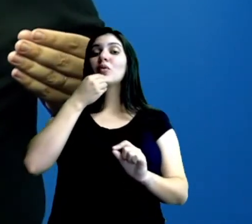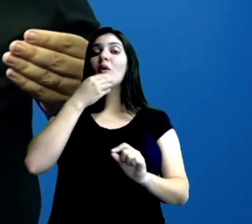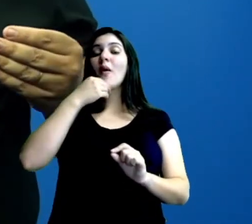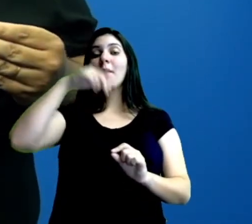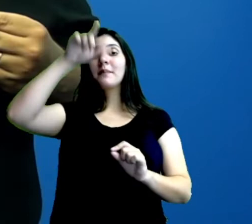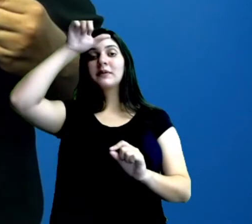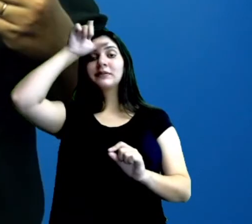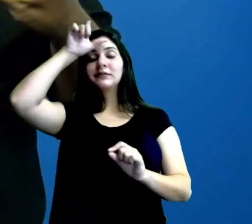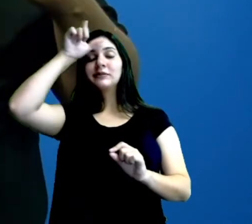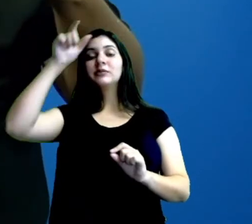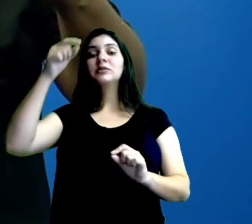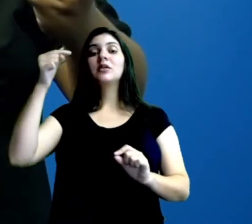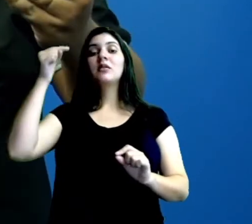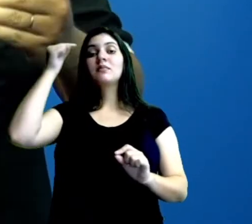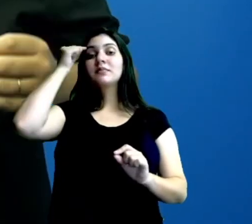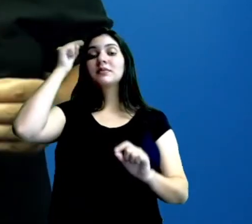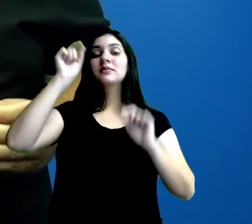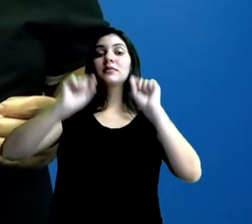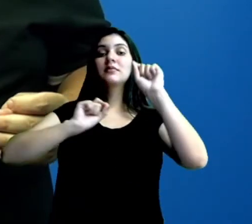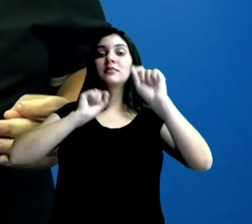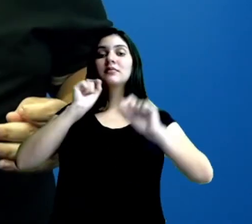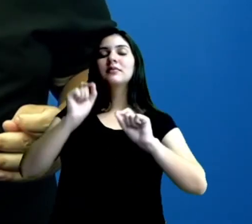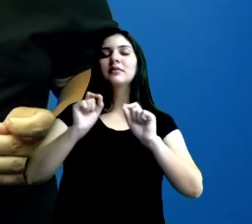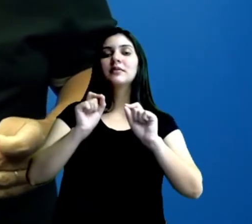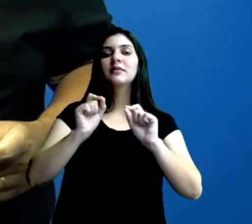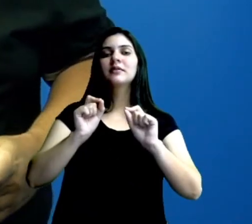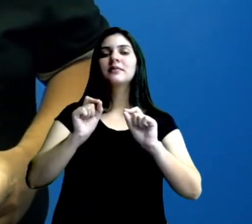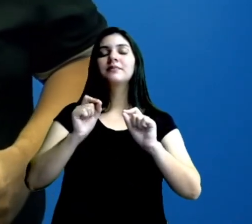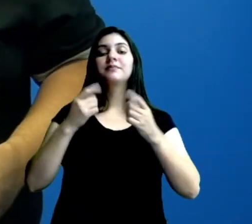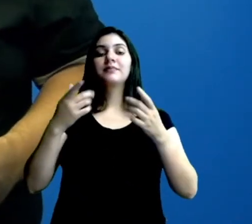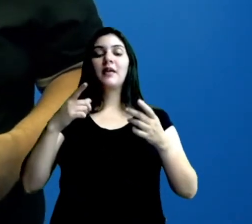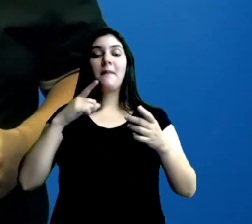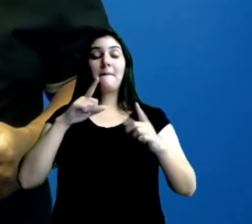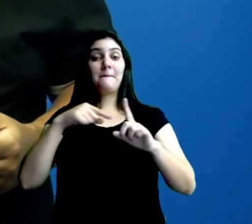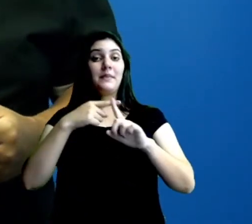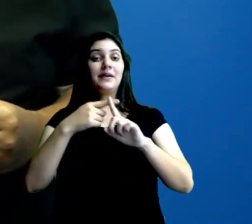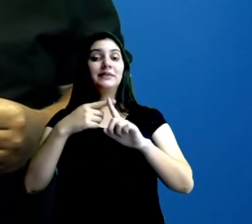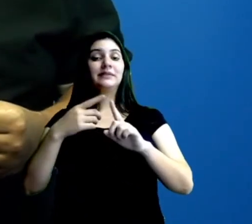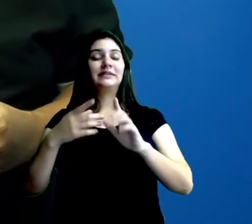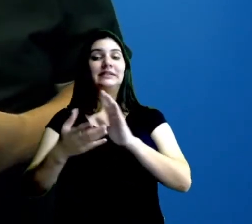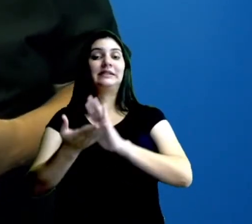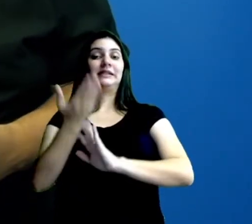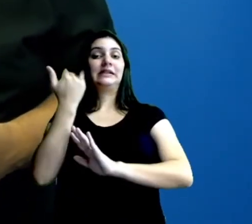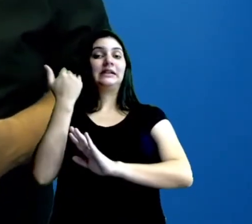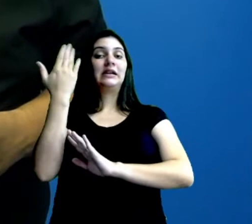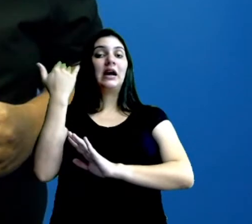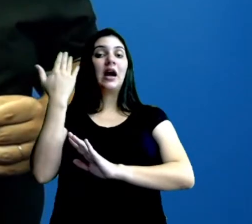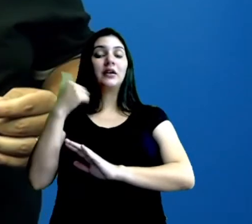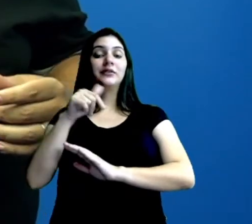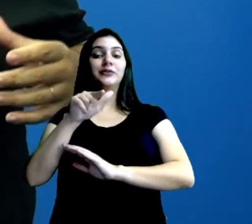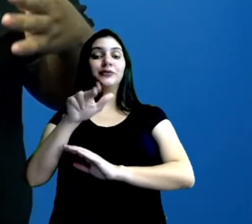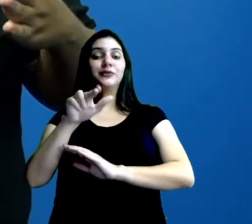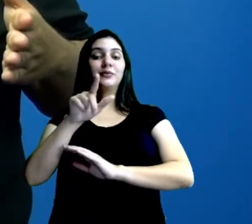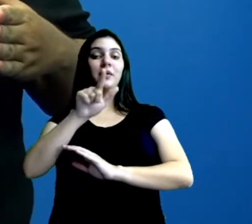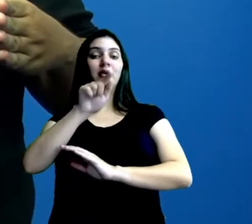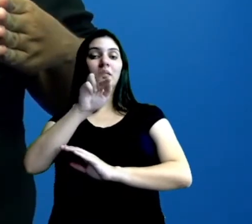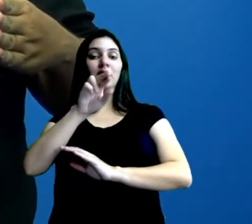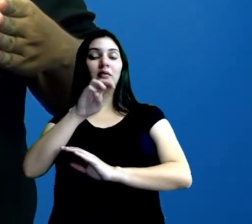por pensar nesse ideal. Só que esse ideal vem muito antes dos irmãos Grimm. Vem